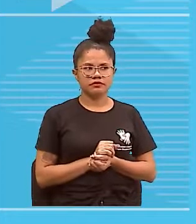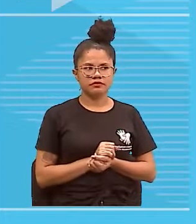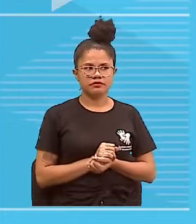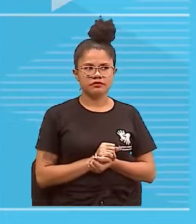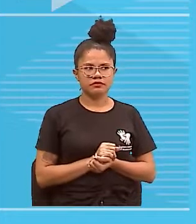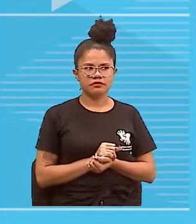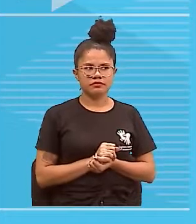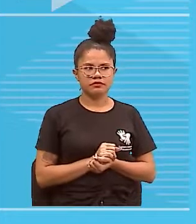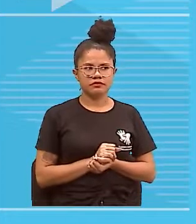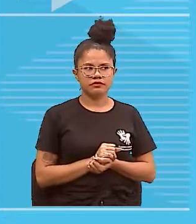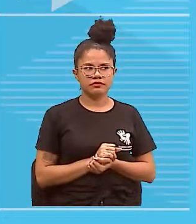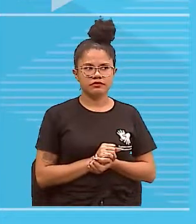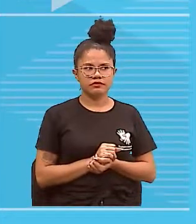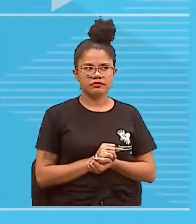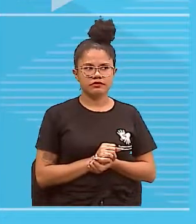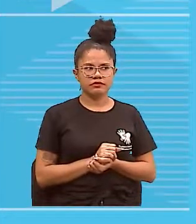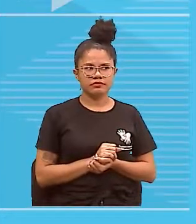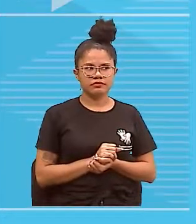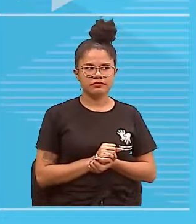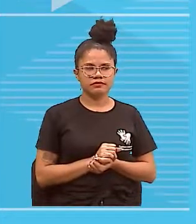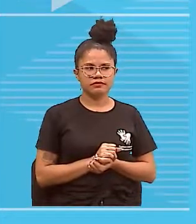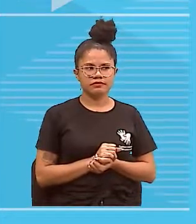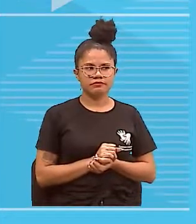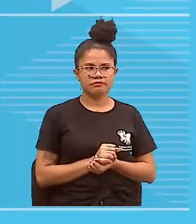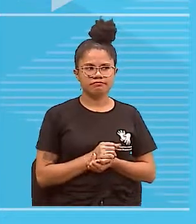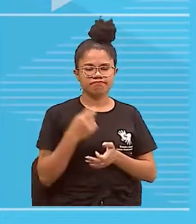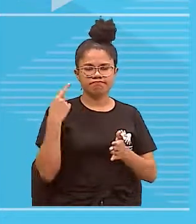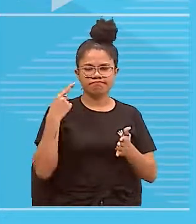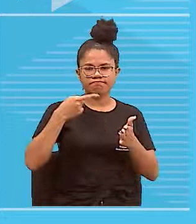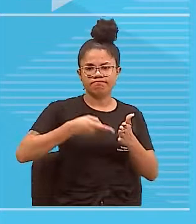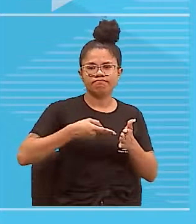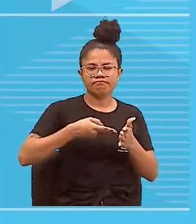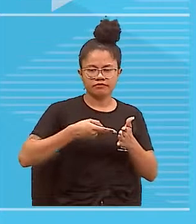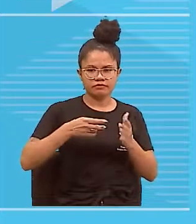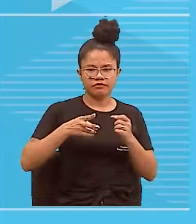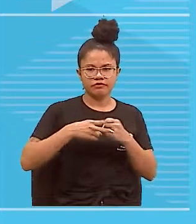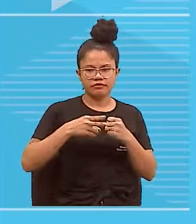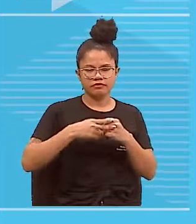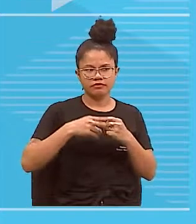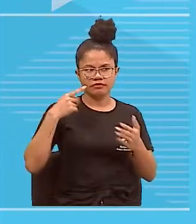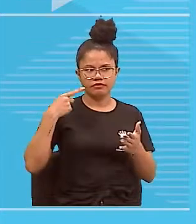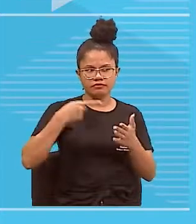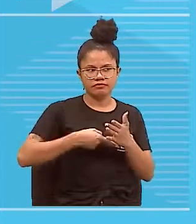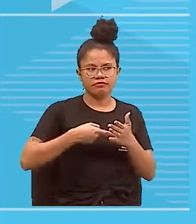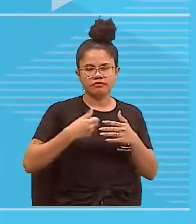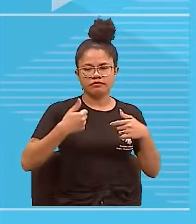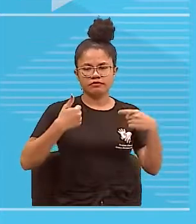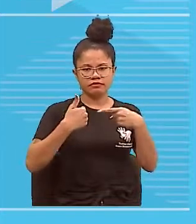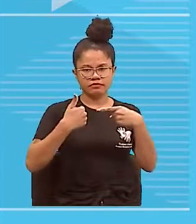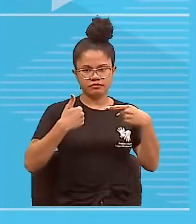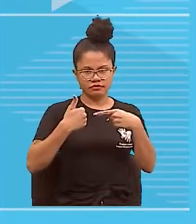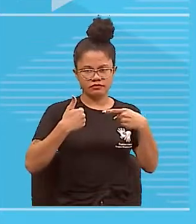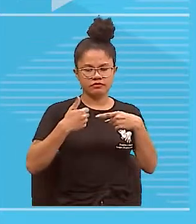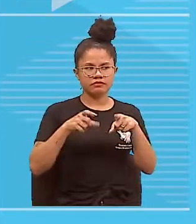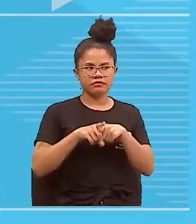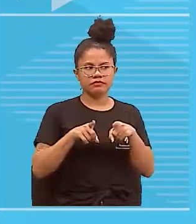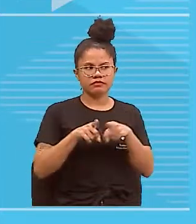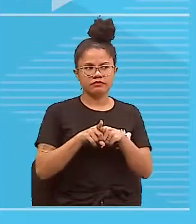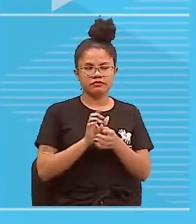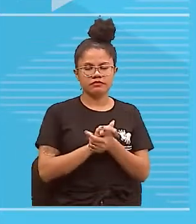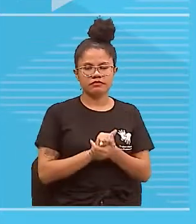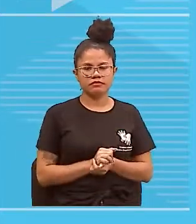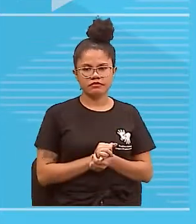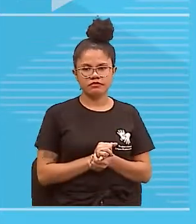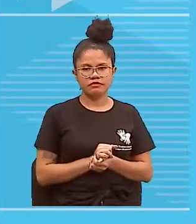tá aqui tá especificamente imperativo afirmativo Ah mas eu vou pegar imperativo